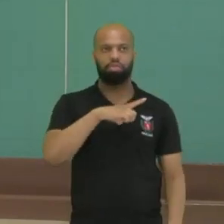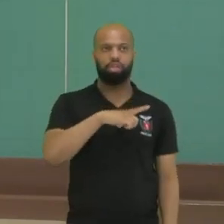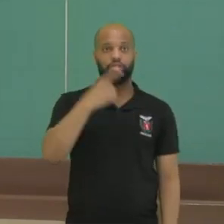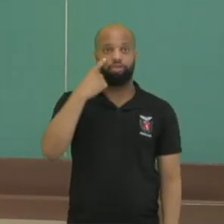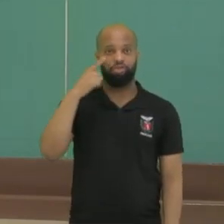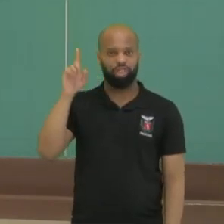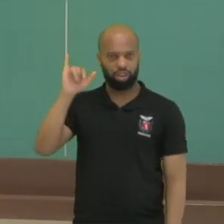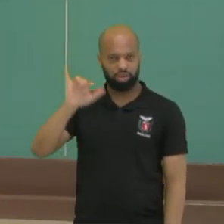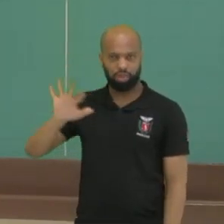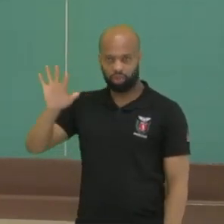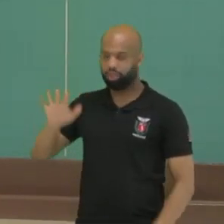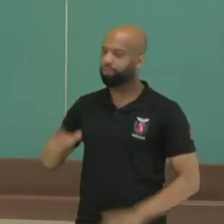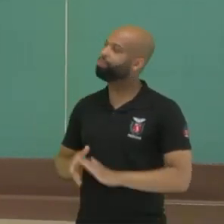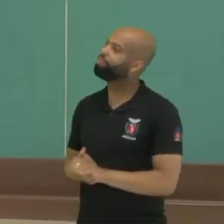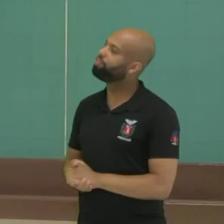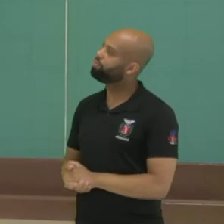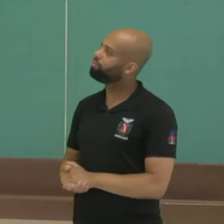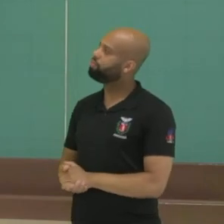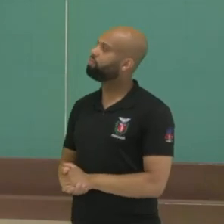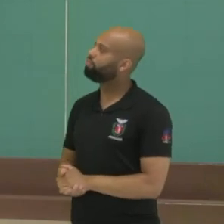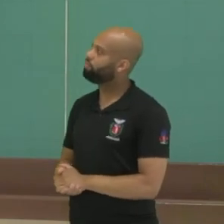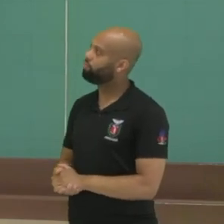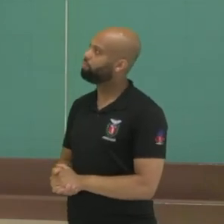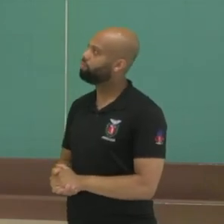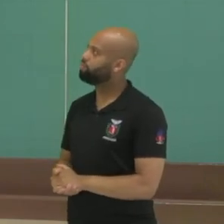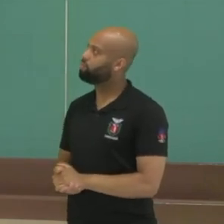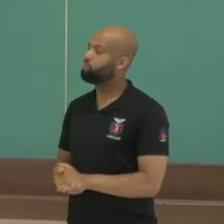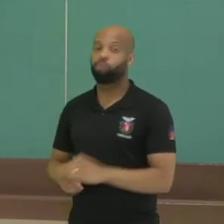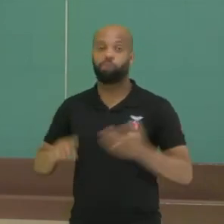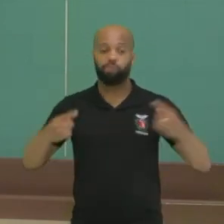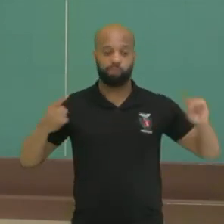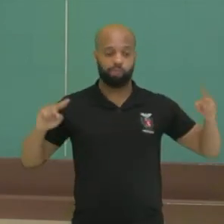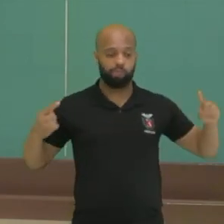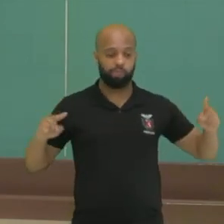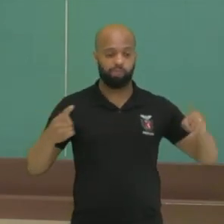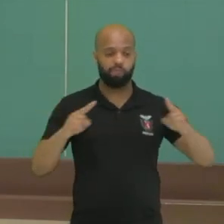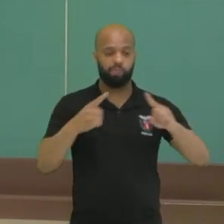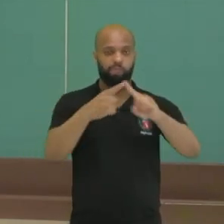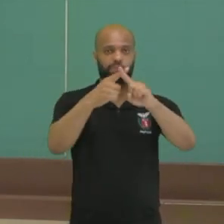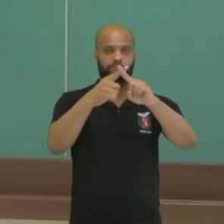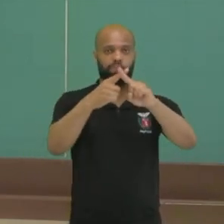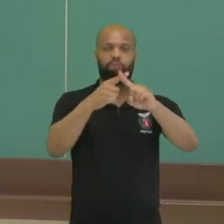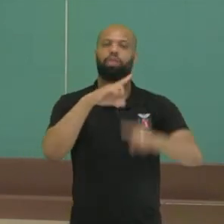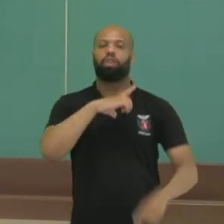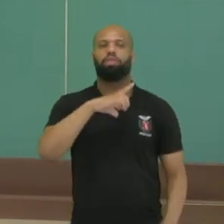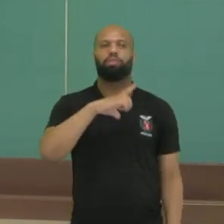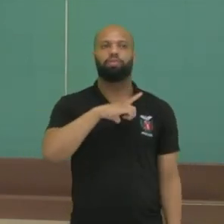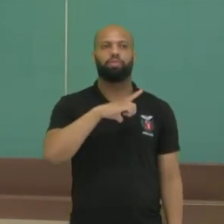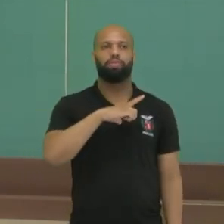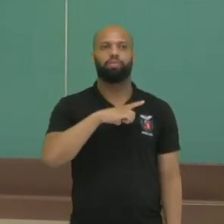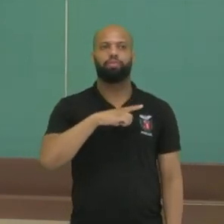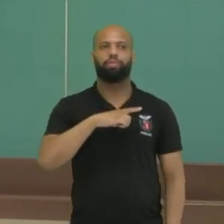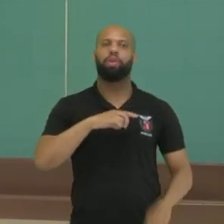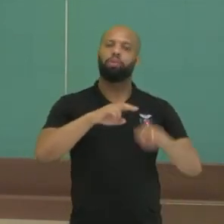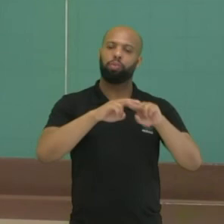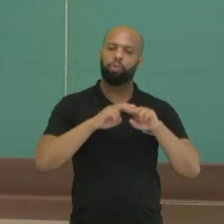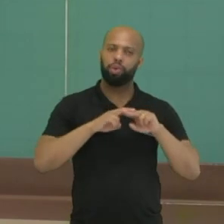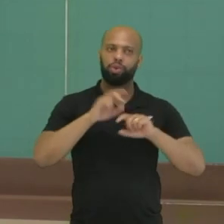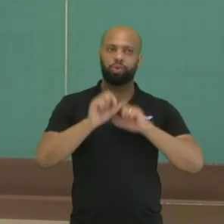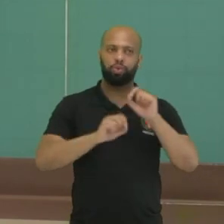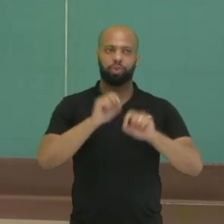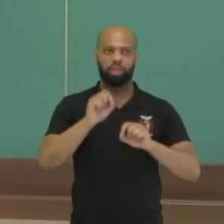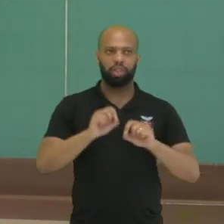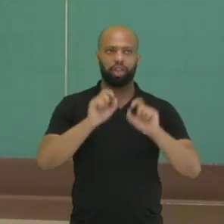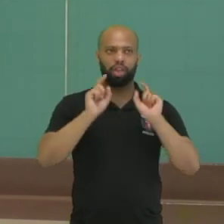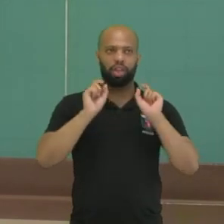Essa propriedade diz o quê? Que essas diagonais se cortam no meio, elas se encontram no meio. Portanto, eu posso chamar de